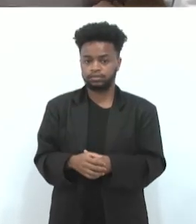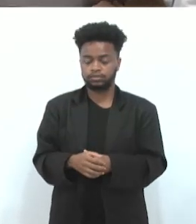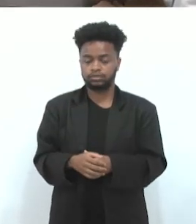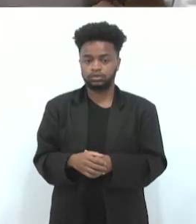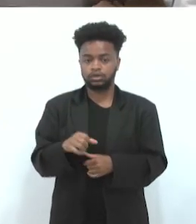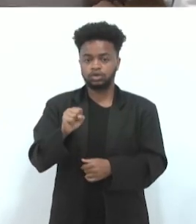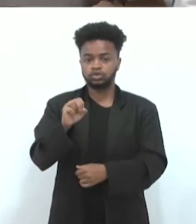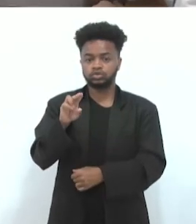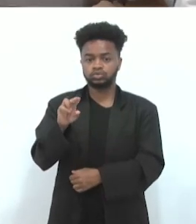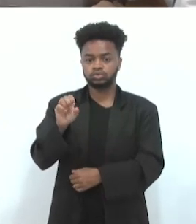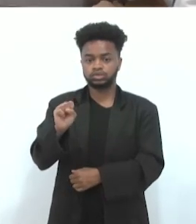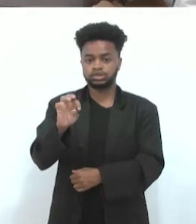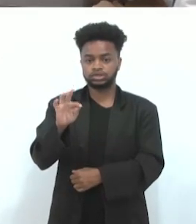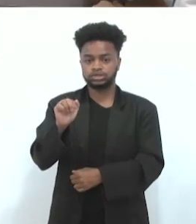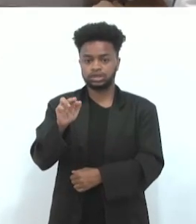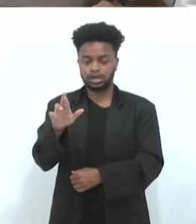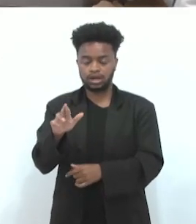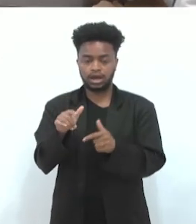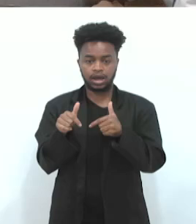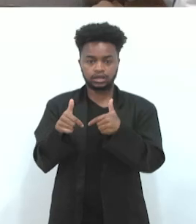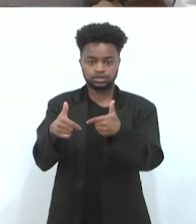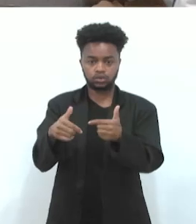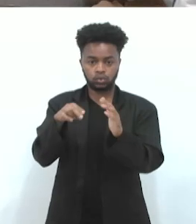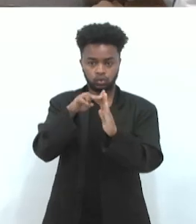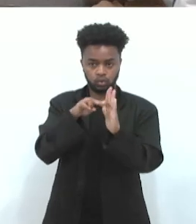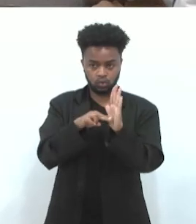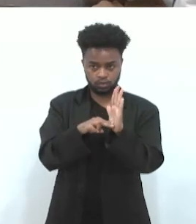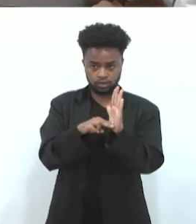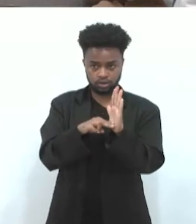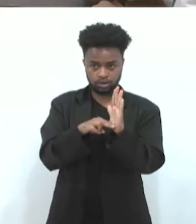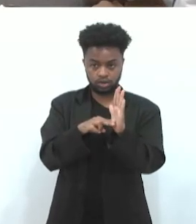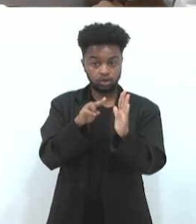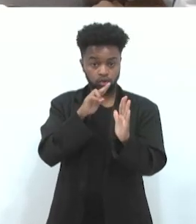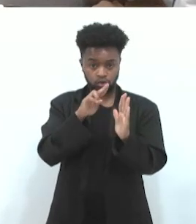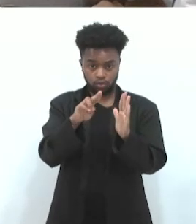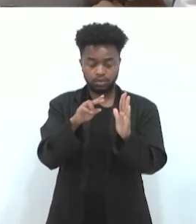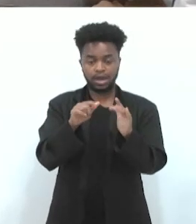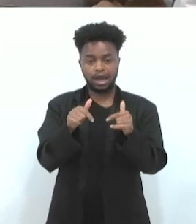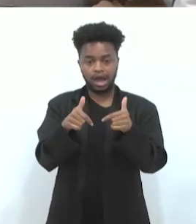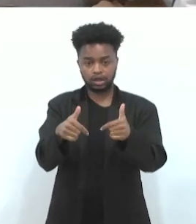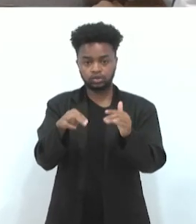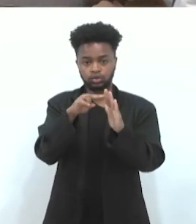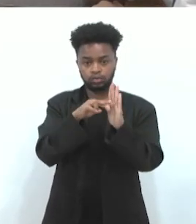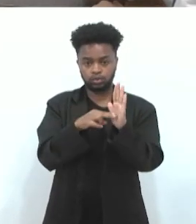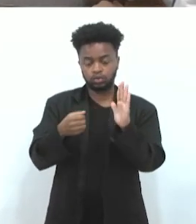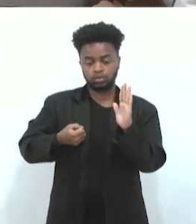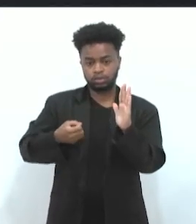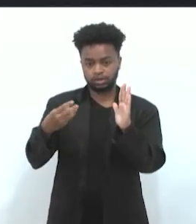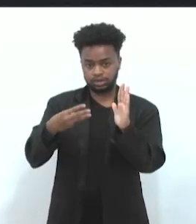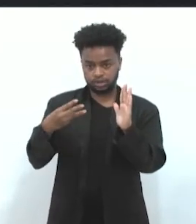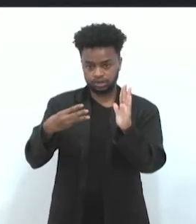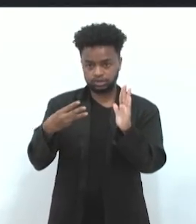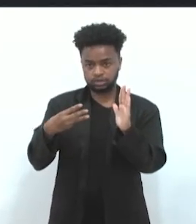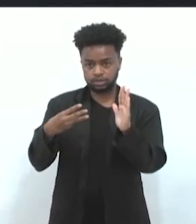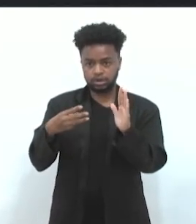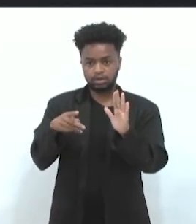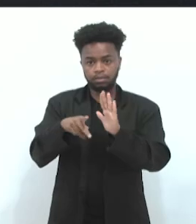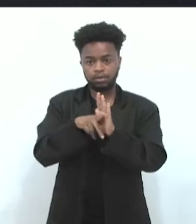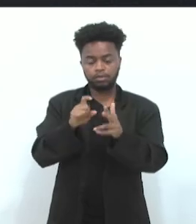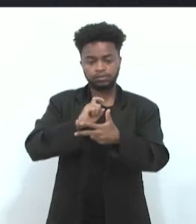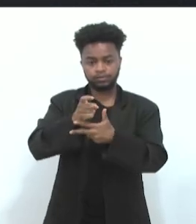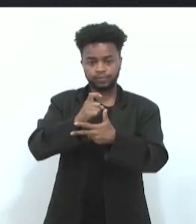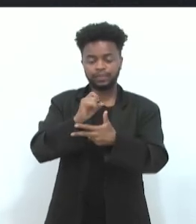sustar os atos normativos, que é o caso, ele dá o nome, ato normativo número 3, do Poder Executivo, que